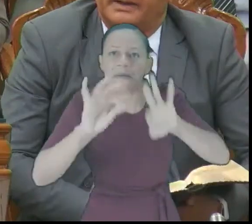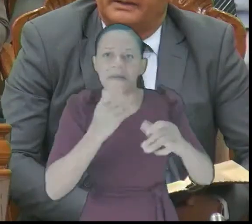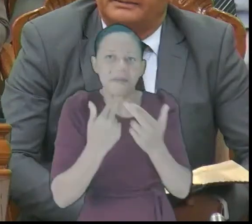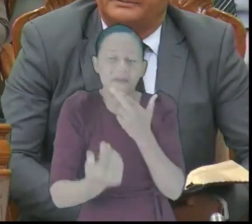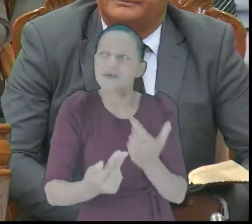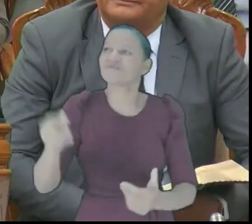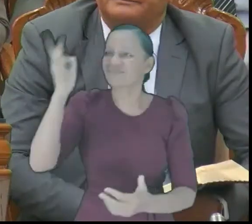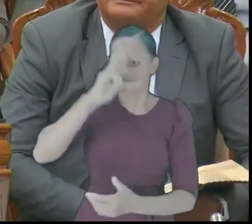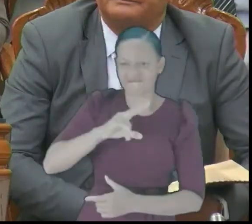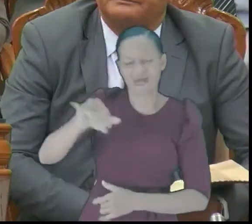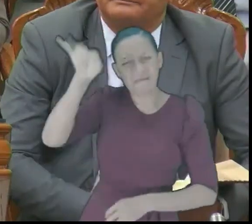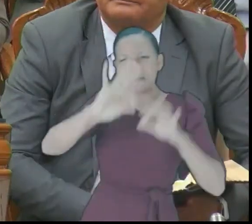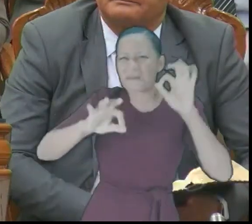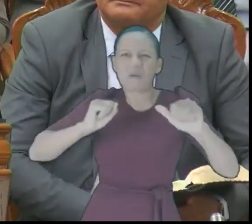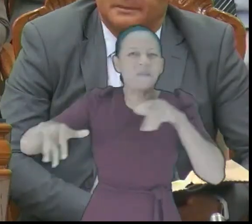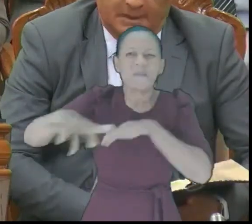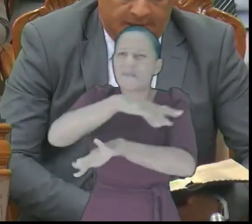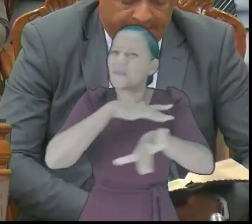Espírito.